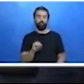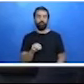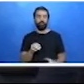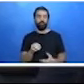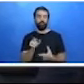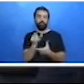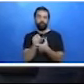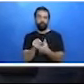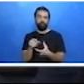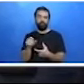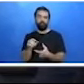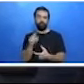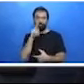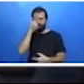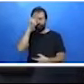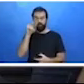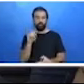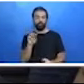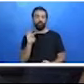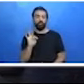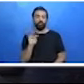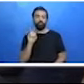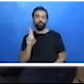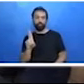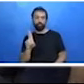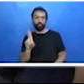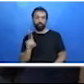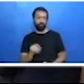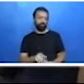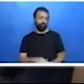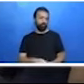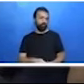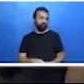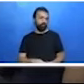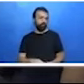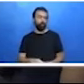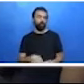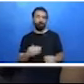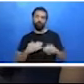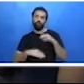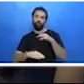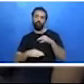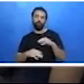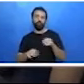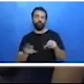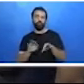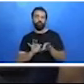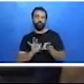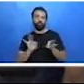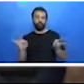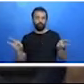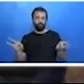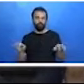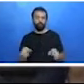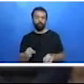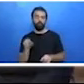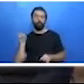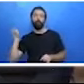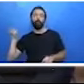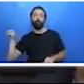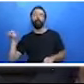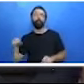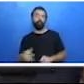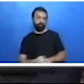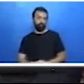Essa diferença aqui de som, tá? Na letra B, no último verso foram usadas as palavras ticutuque.